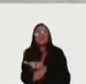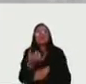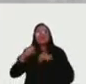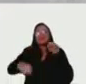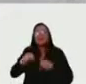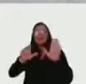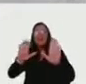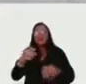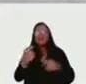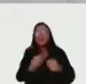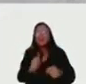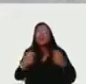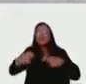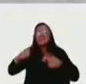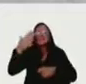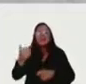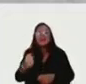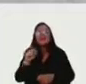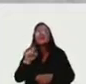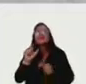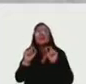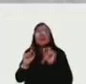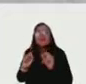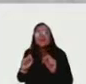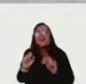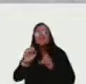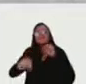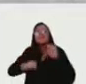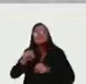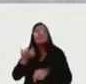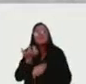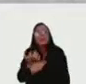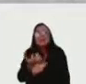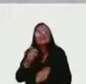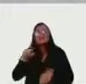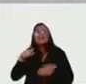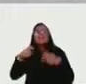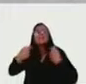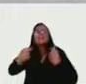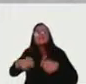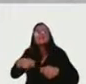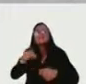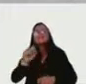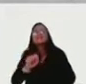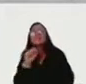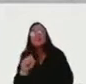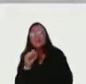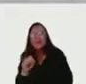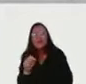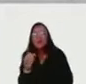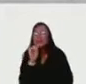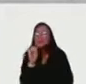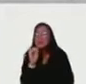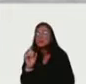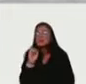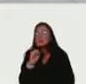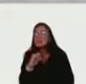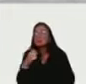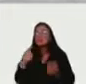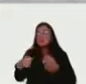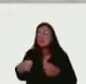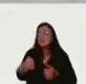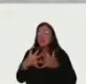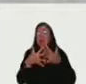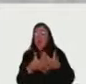é, o que precisa ter dentro de uma praça de ciclismo, porque se precisa, por exemplo, manobrar caminhões em que